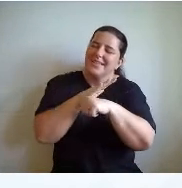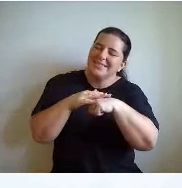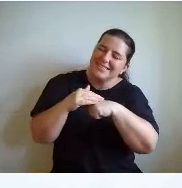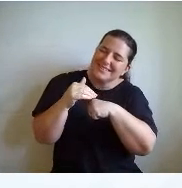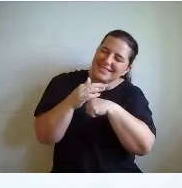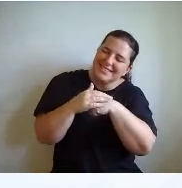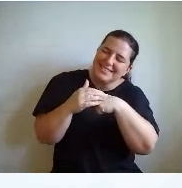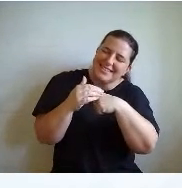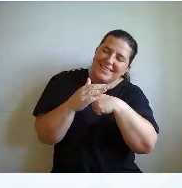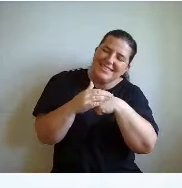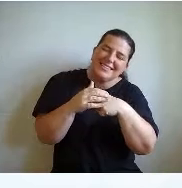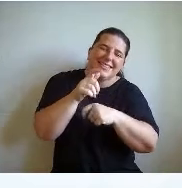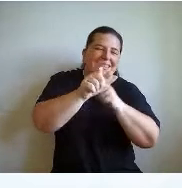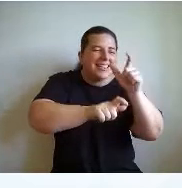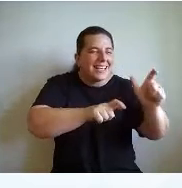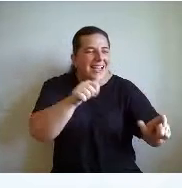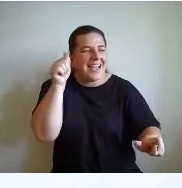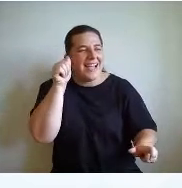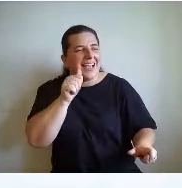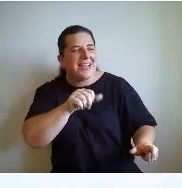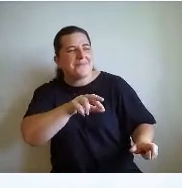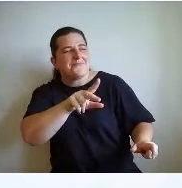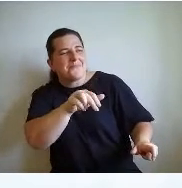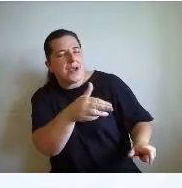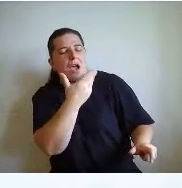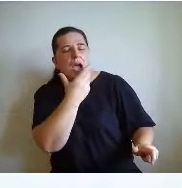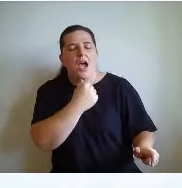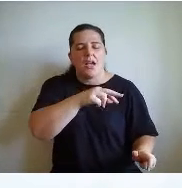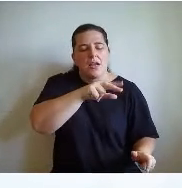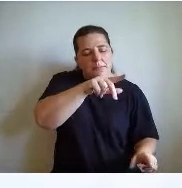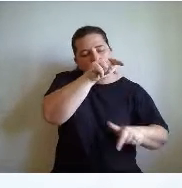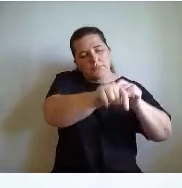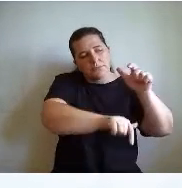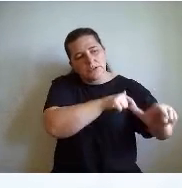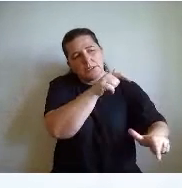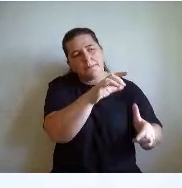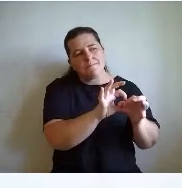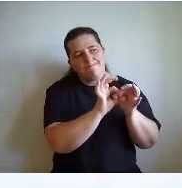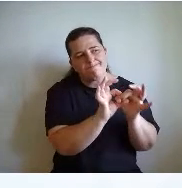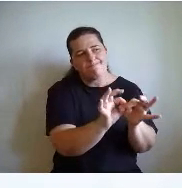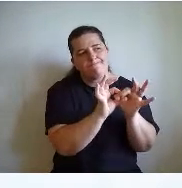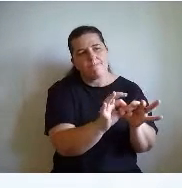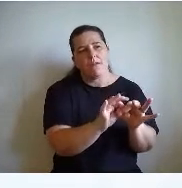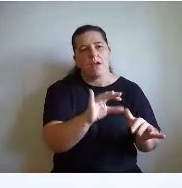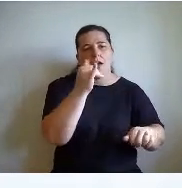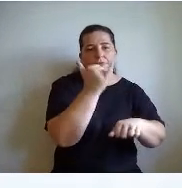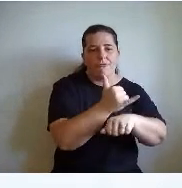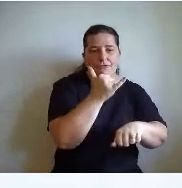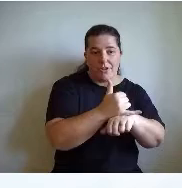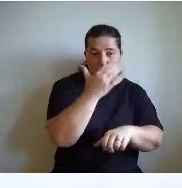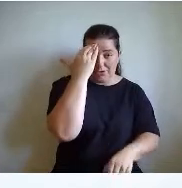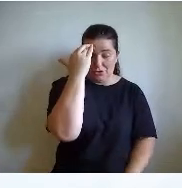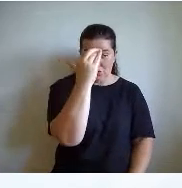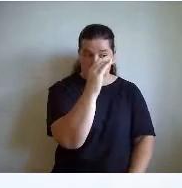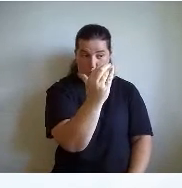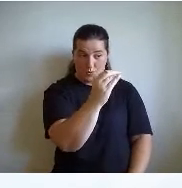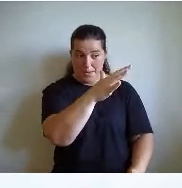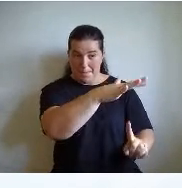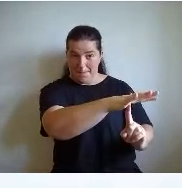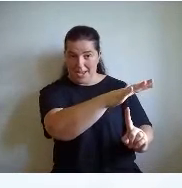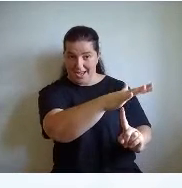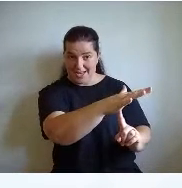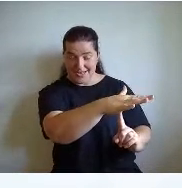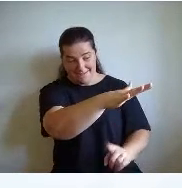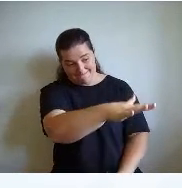às minhas irmãs e irmãos metalúrgicos e metalúrgicas curitibanas, né, paranaenses e